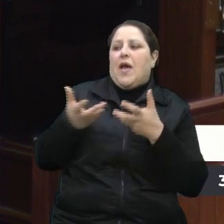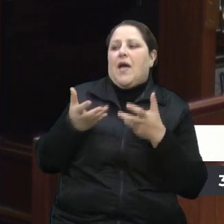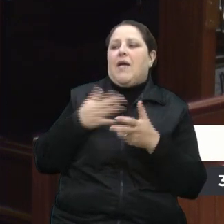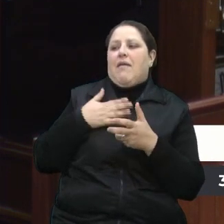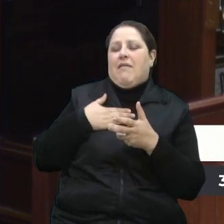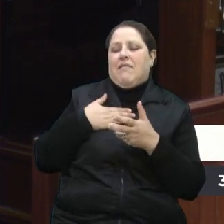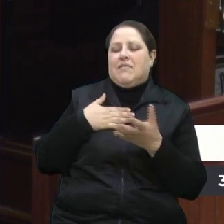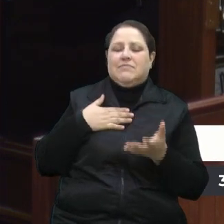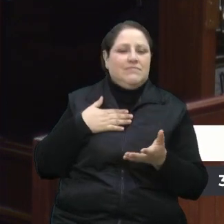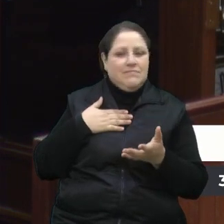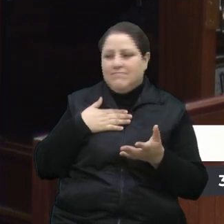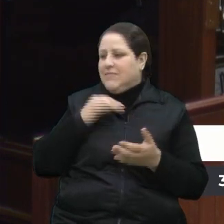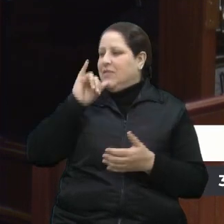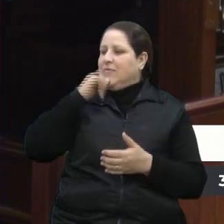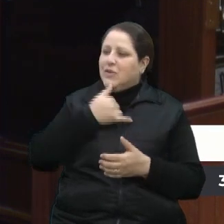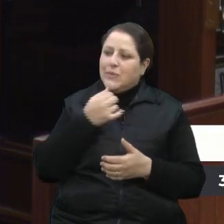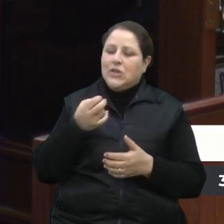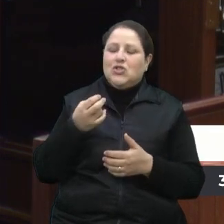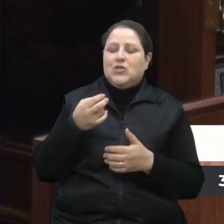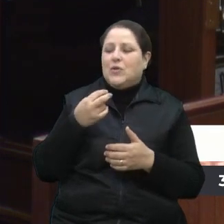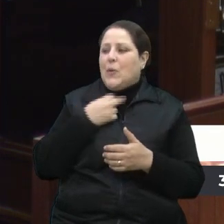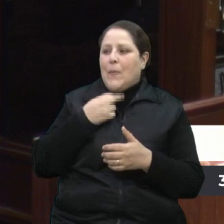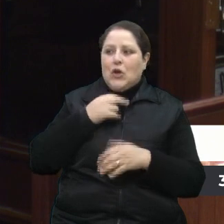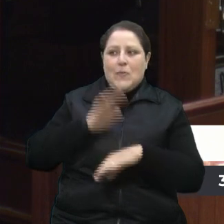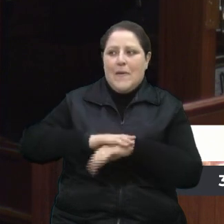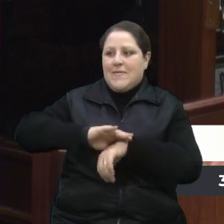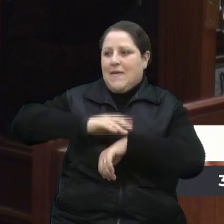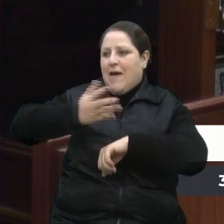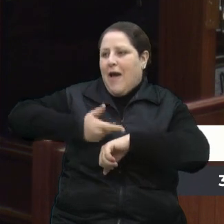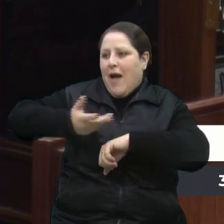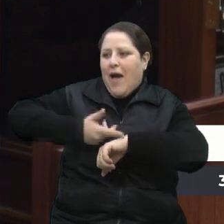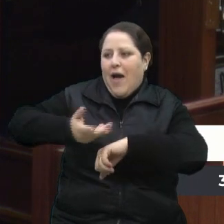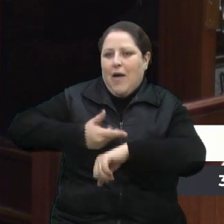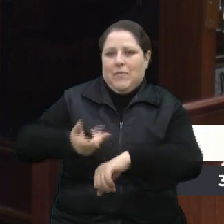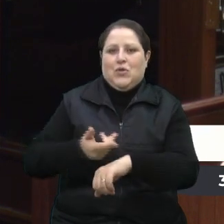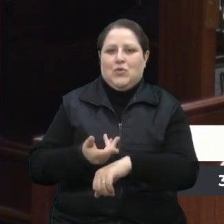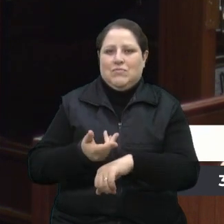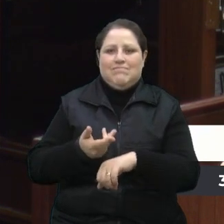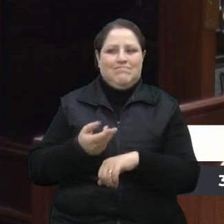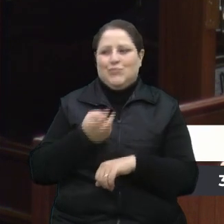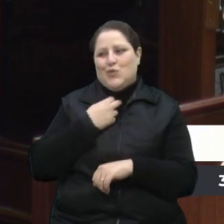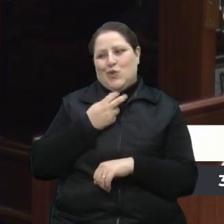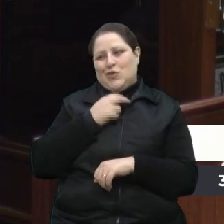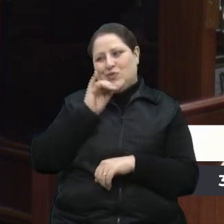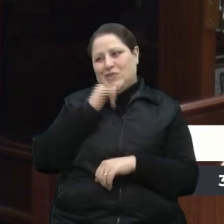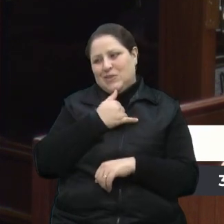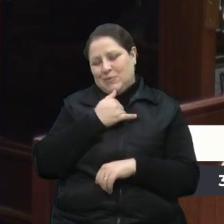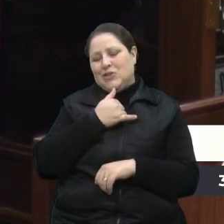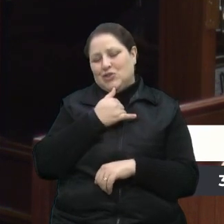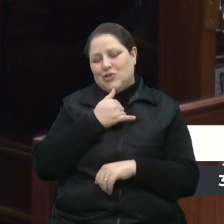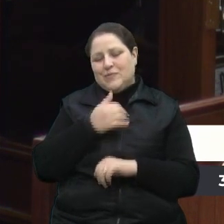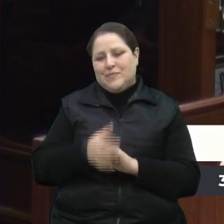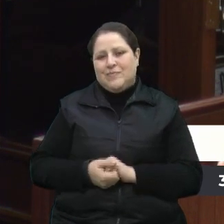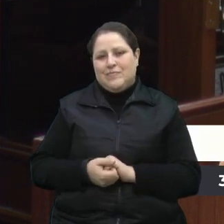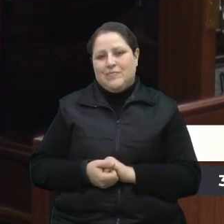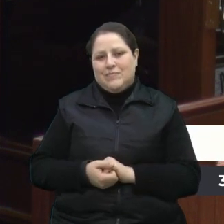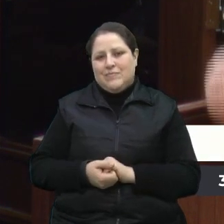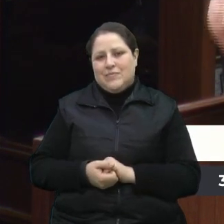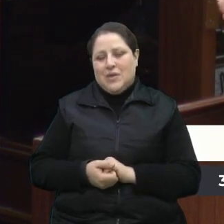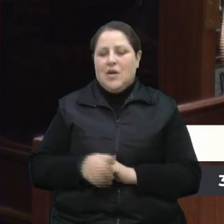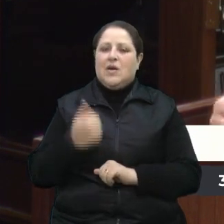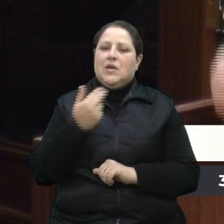a gente não pode fazer andar mais rápido do que a máquina anda E aí nós